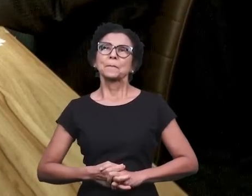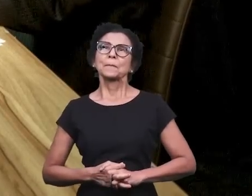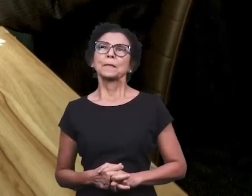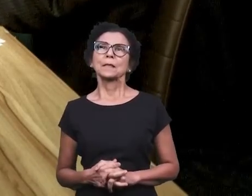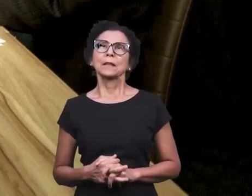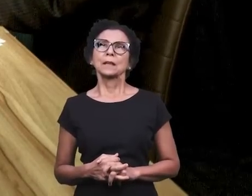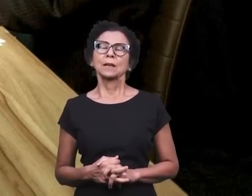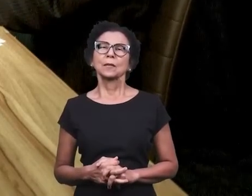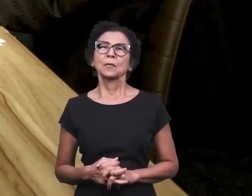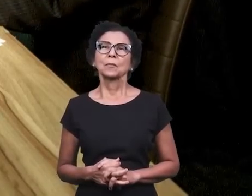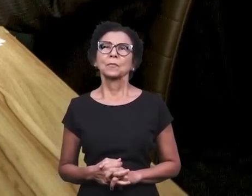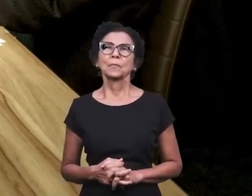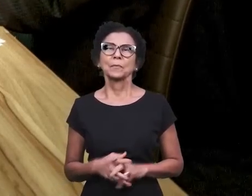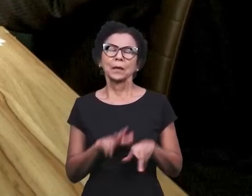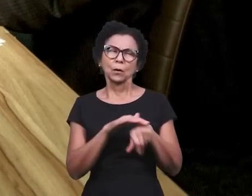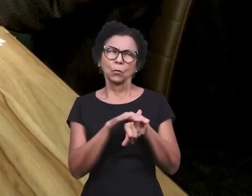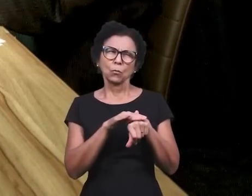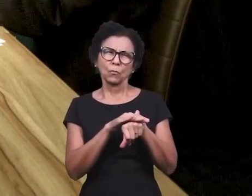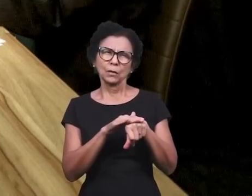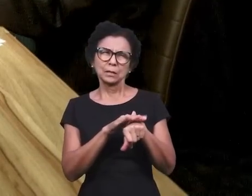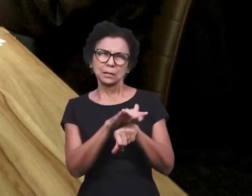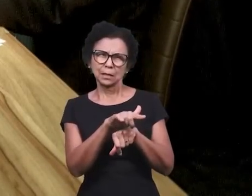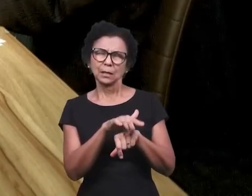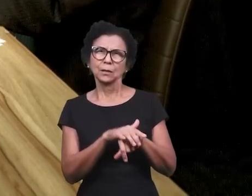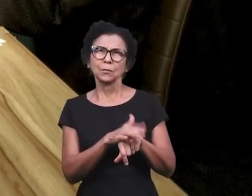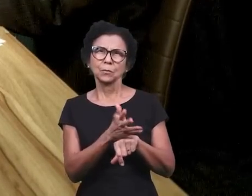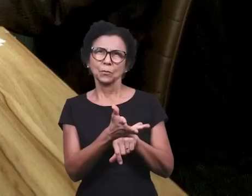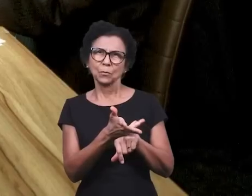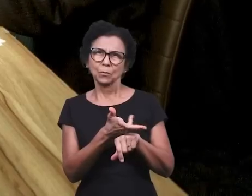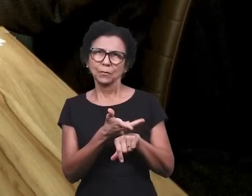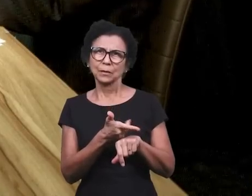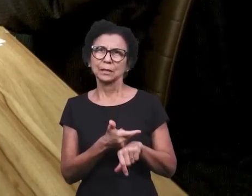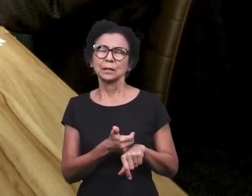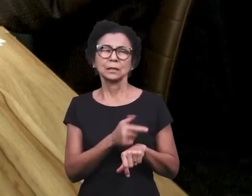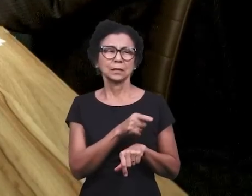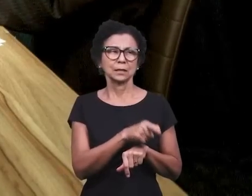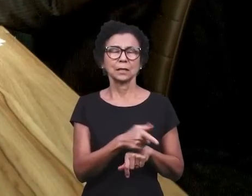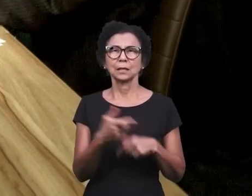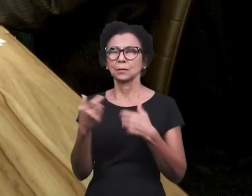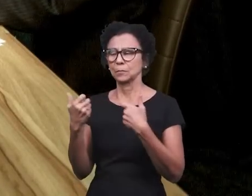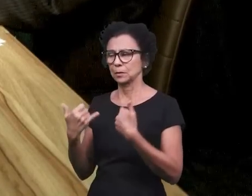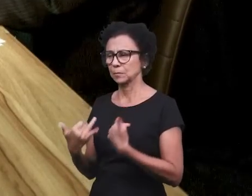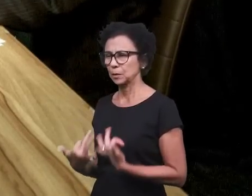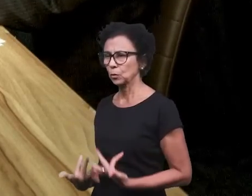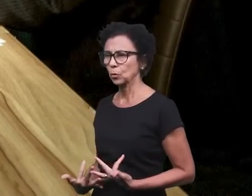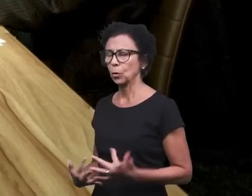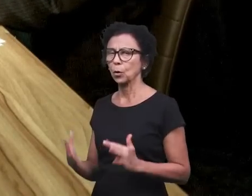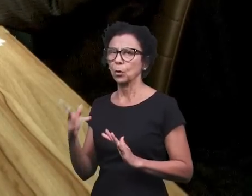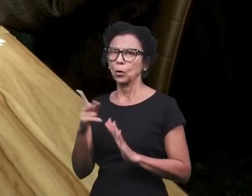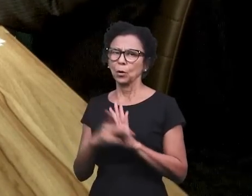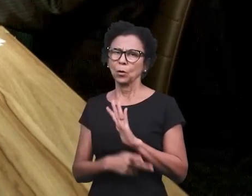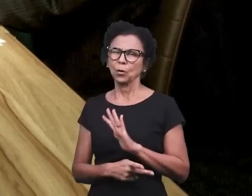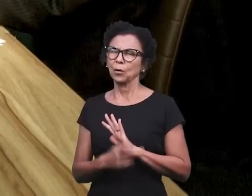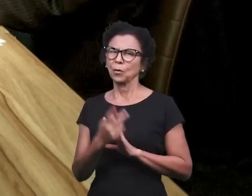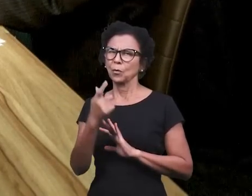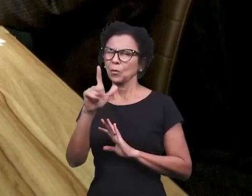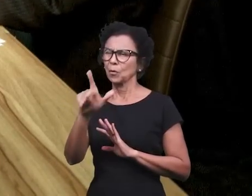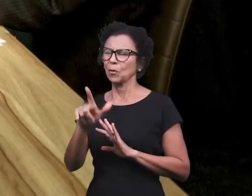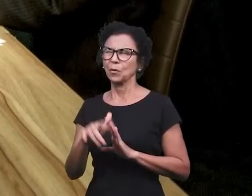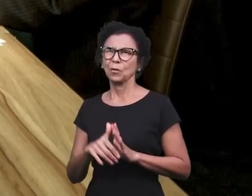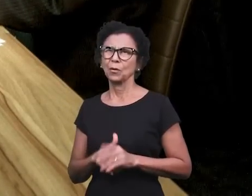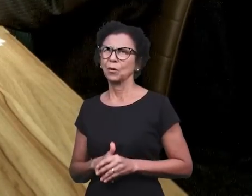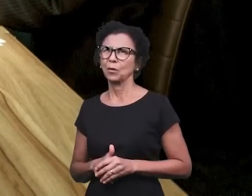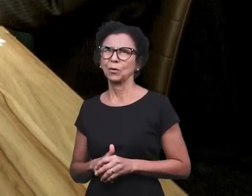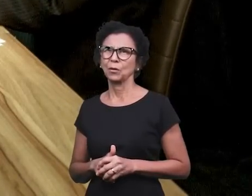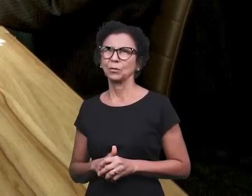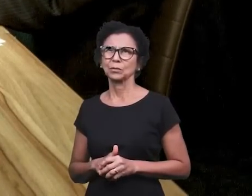consegui conversar com o Urias, né? Então, foi quando de fato ele esclareceu para mim que o projeto dele era esse, não havia perspectiva